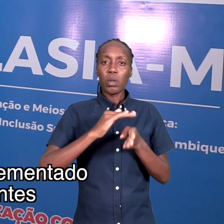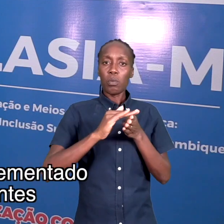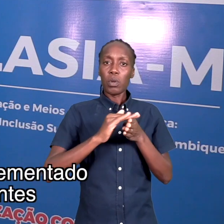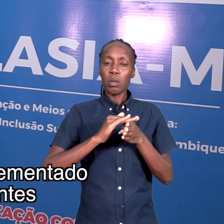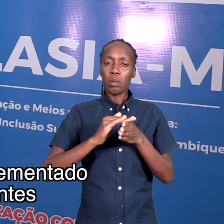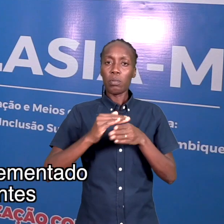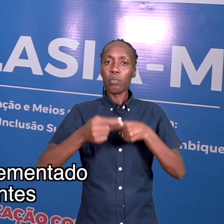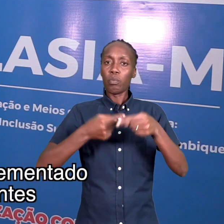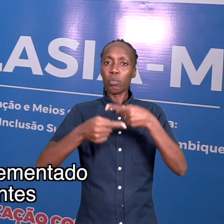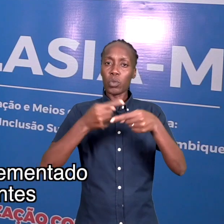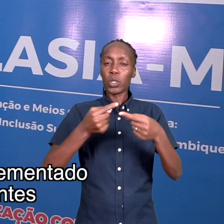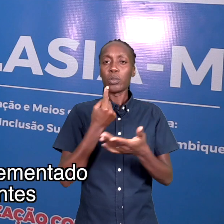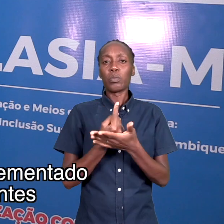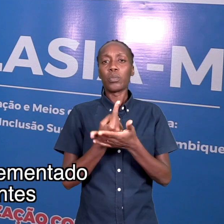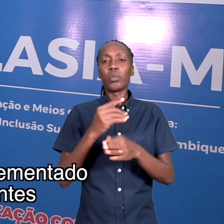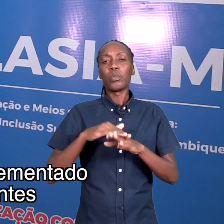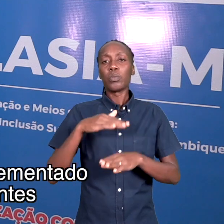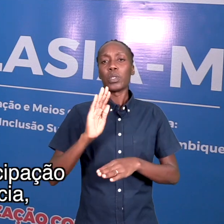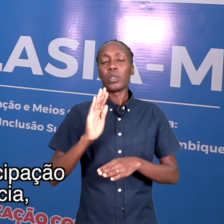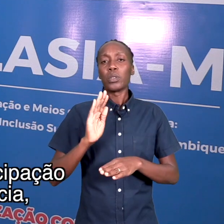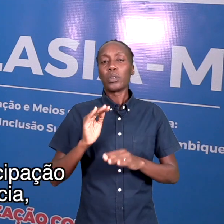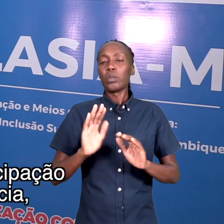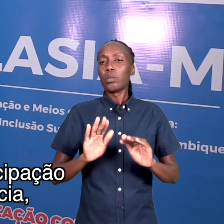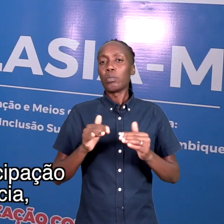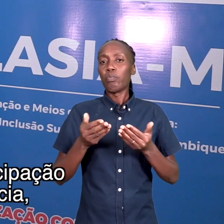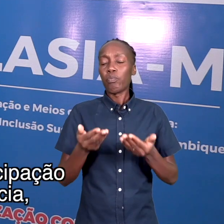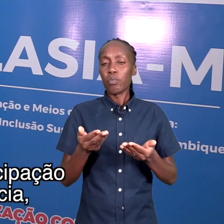últimos tempos, nós temos estado a implementar projetos bastante importantes que